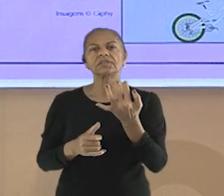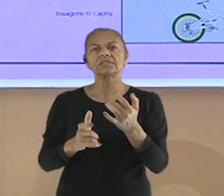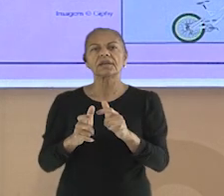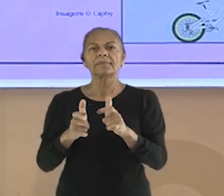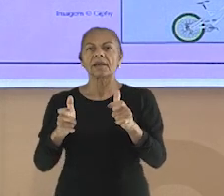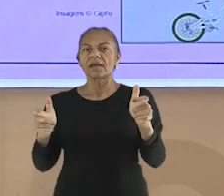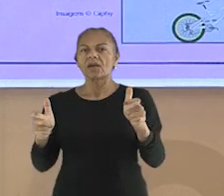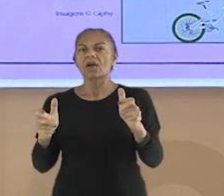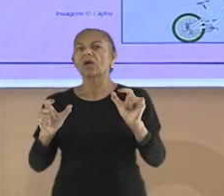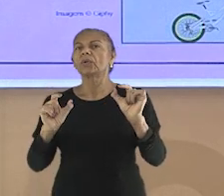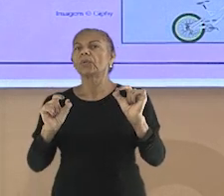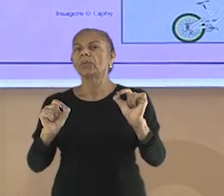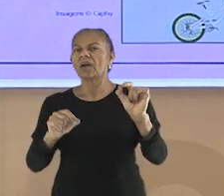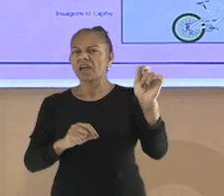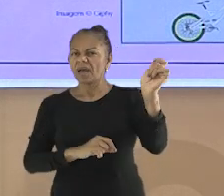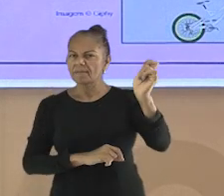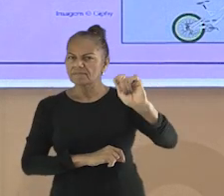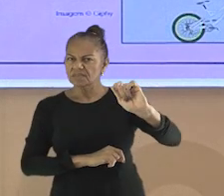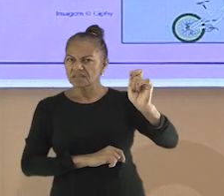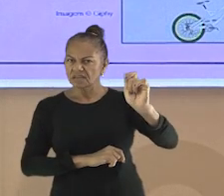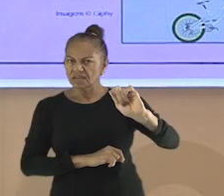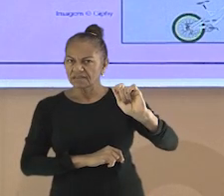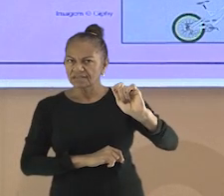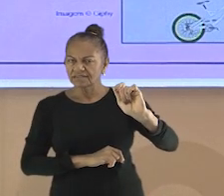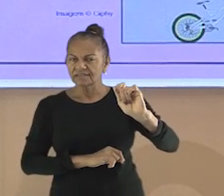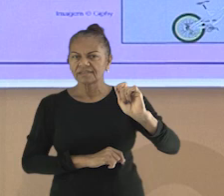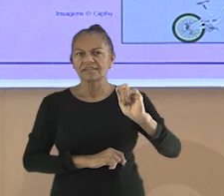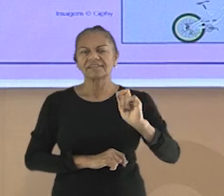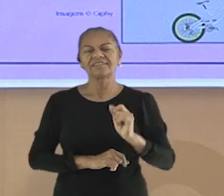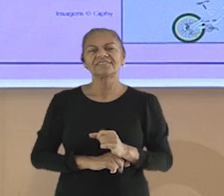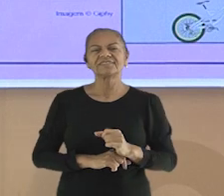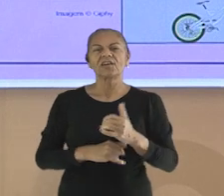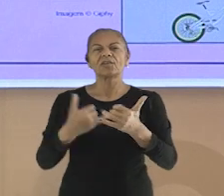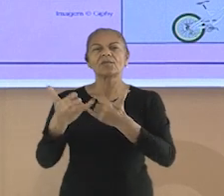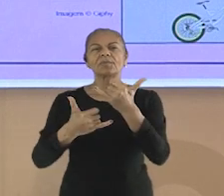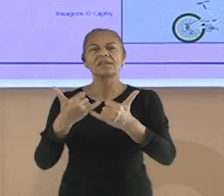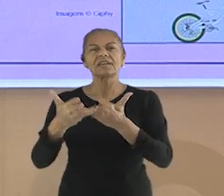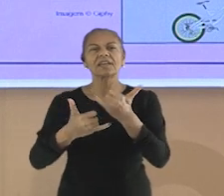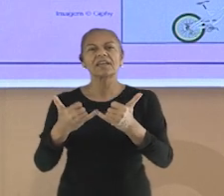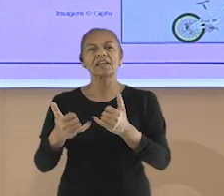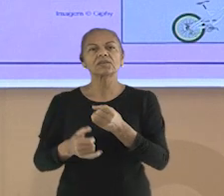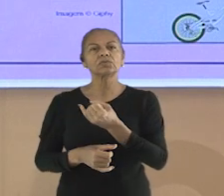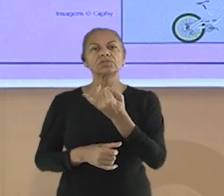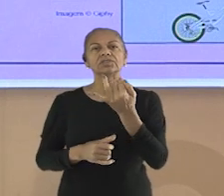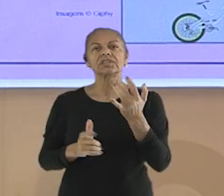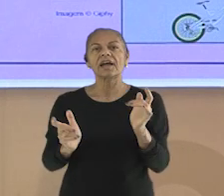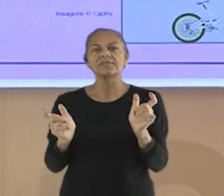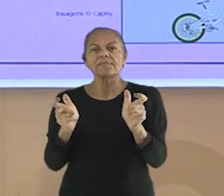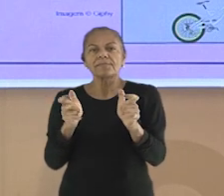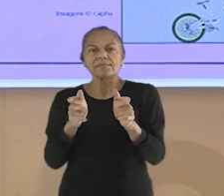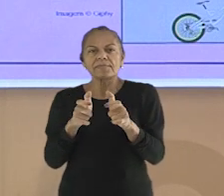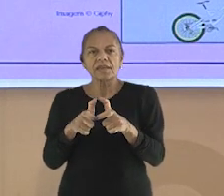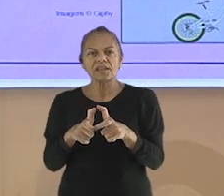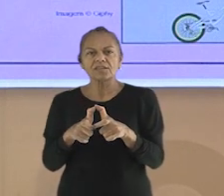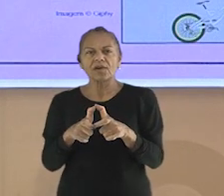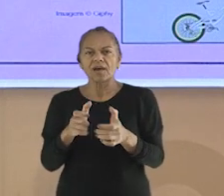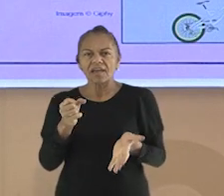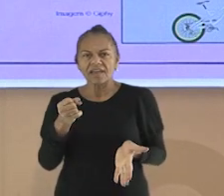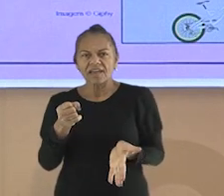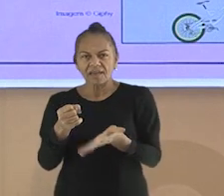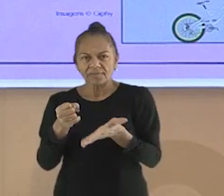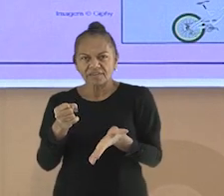em maior quantidade é a pipa? O brinquedo que está em menor quantidade é